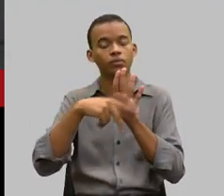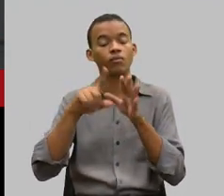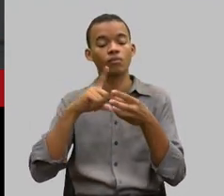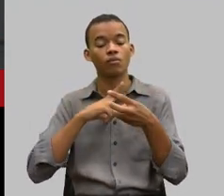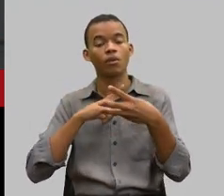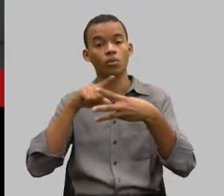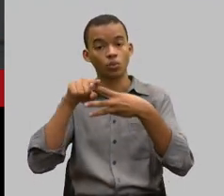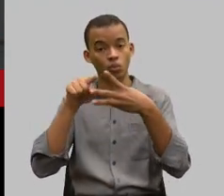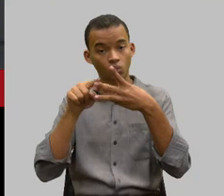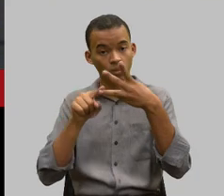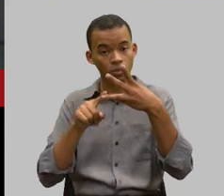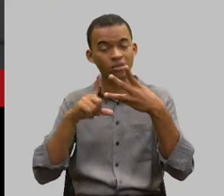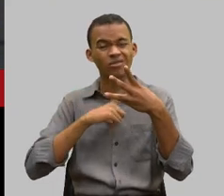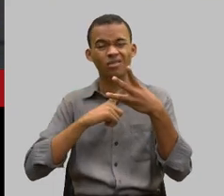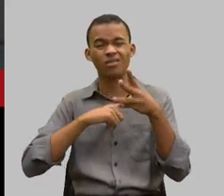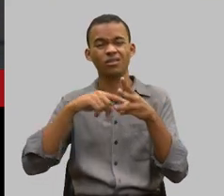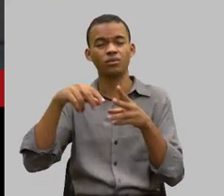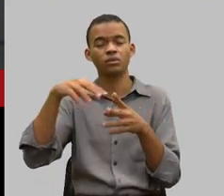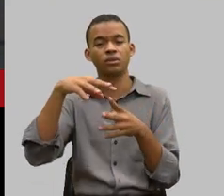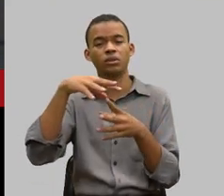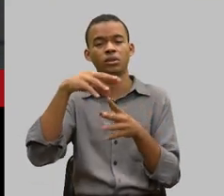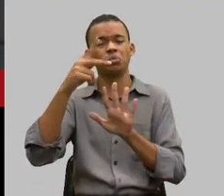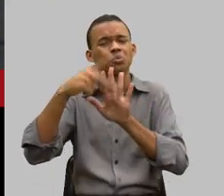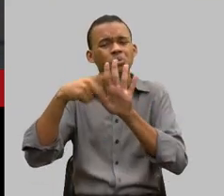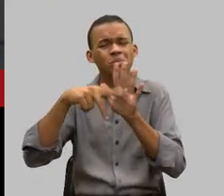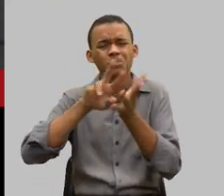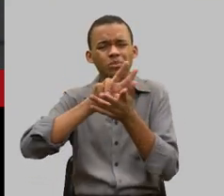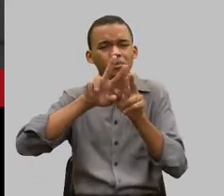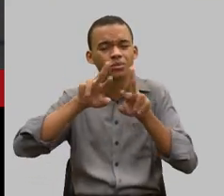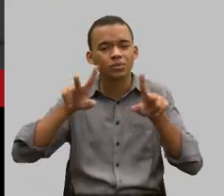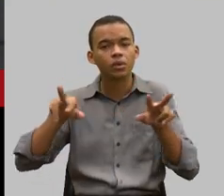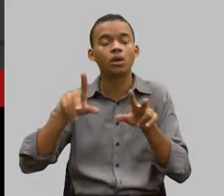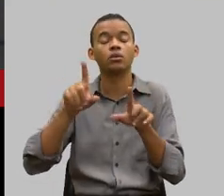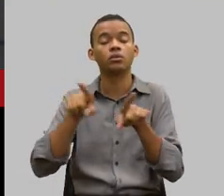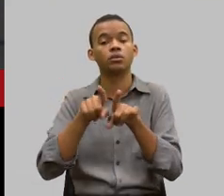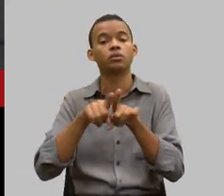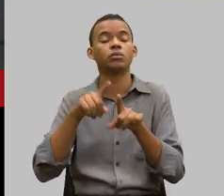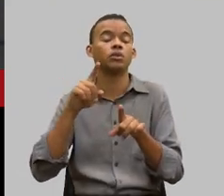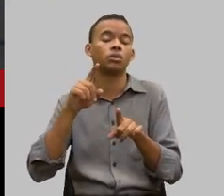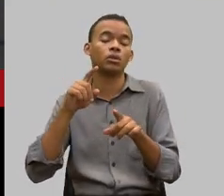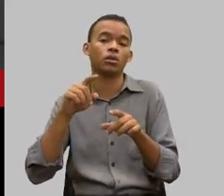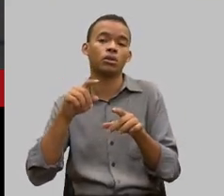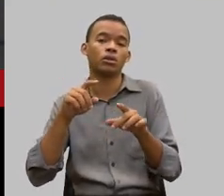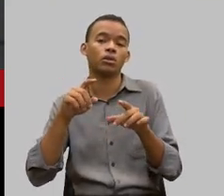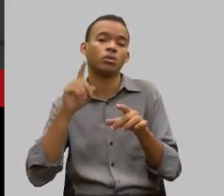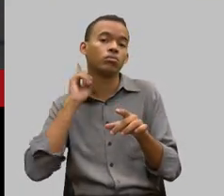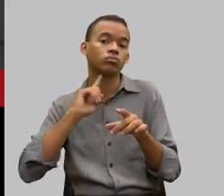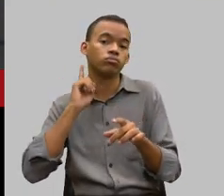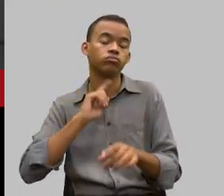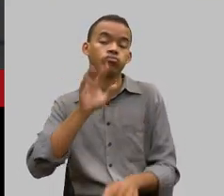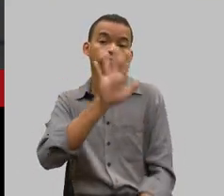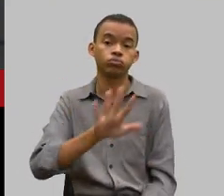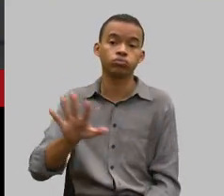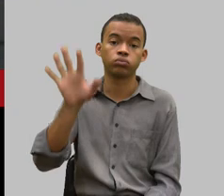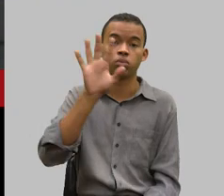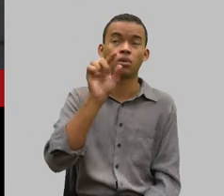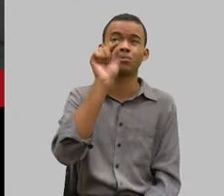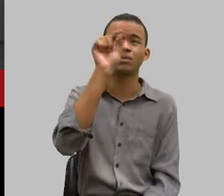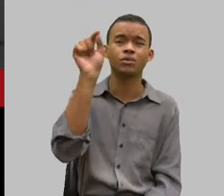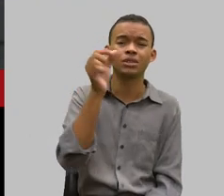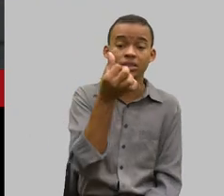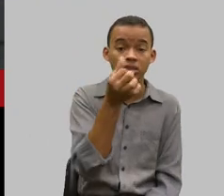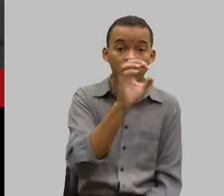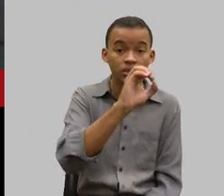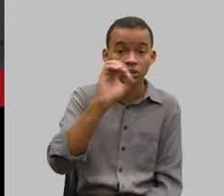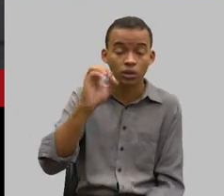multiprogramação em quase 600 municípios onde a além dos alunos revisarem aula ele tem um pré-enem disponível 24 horas